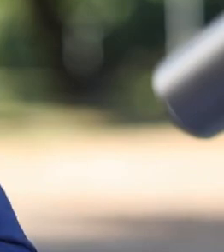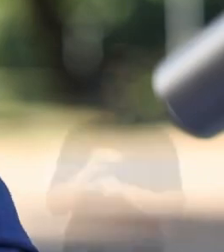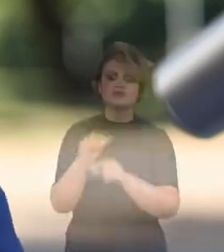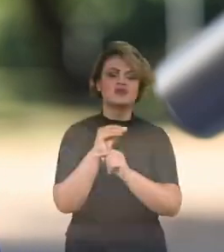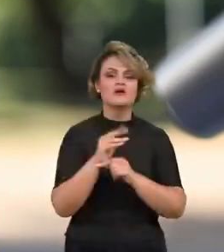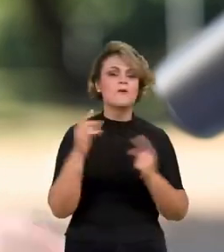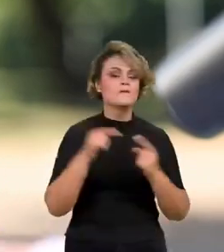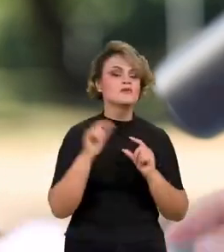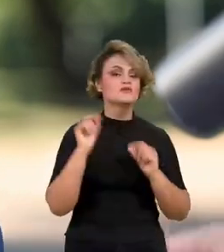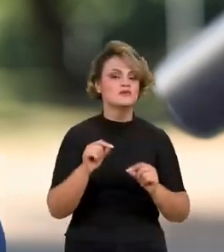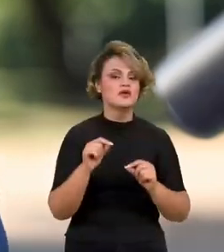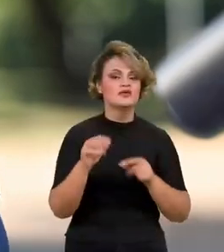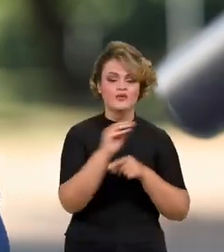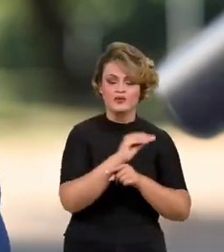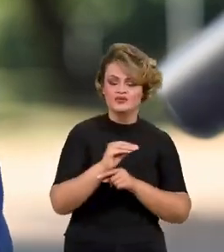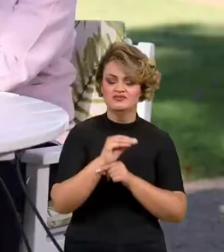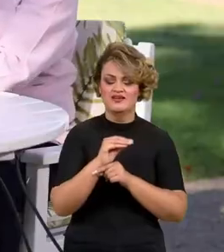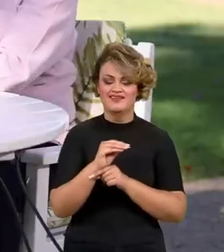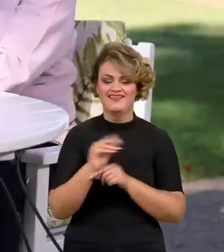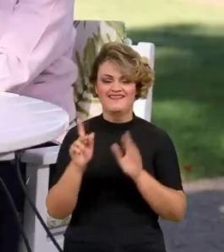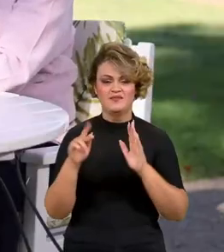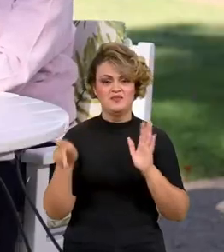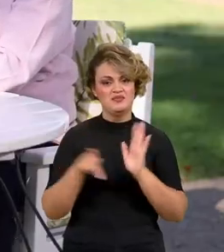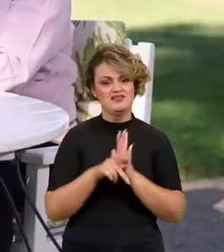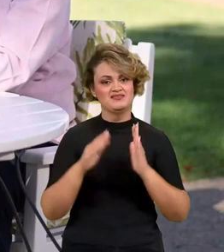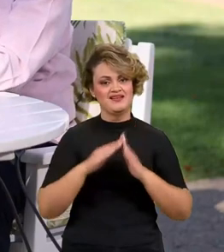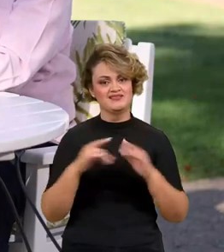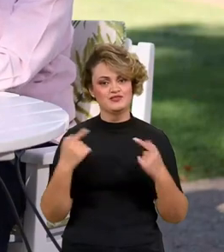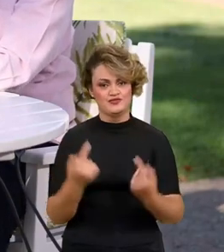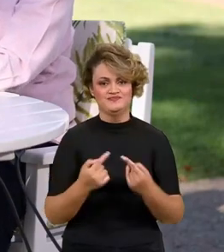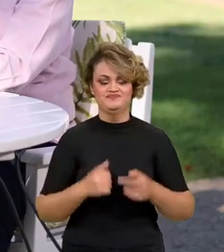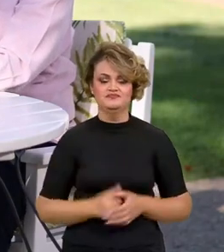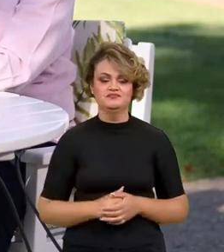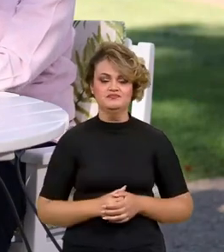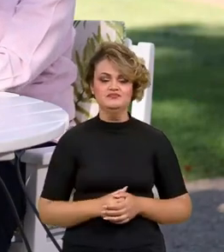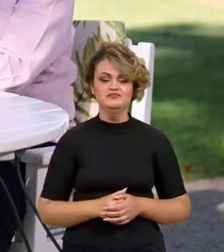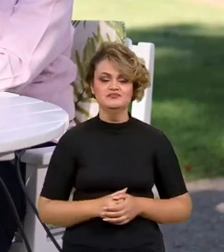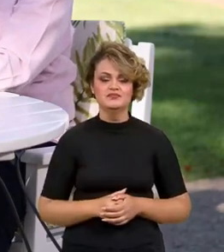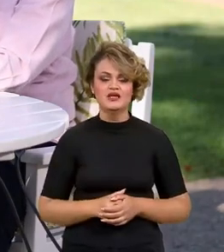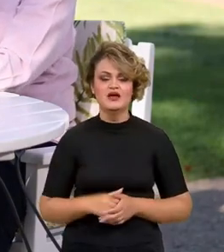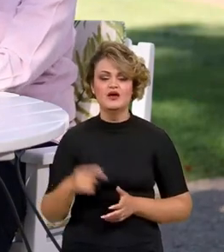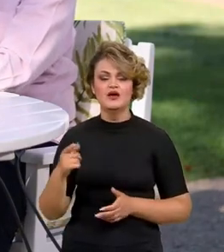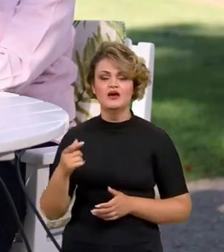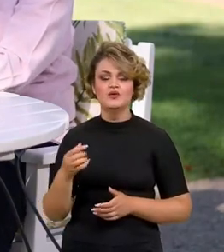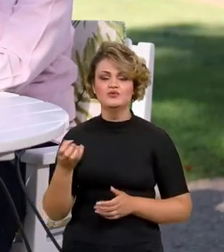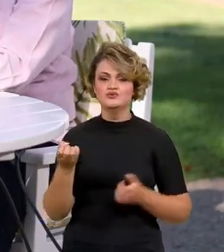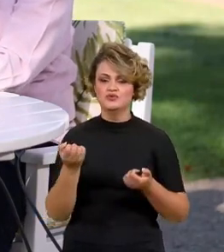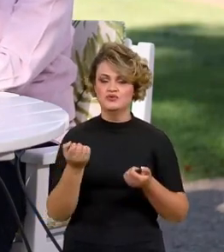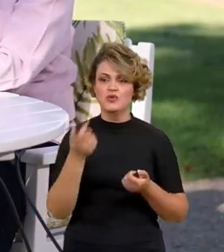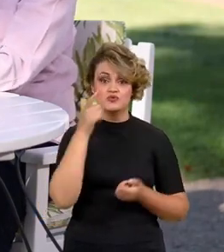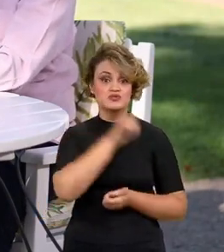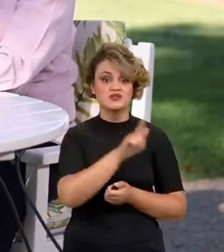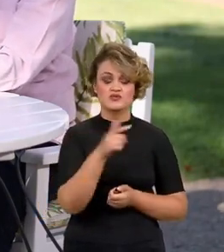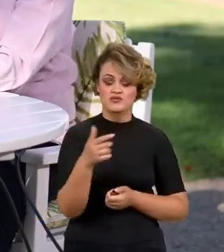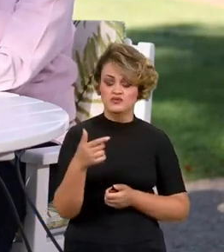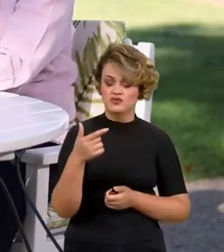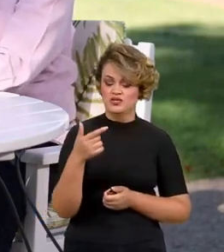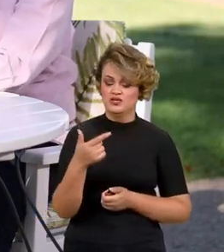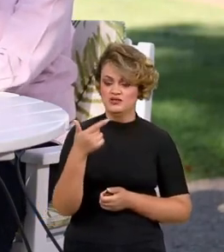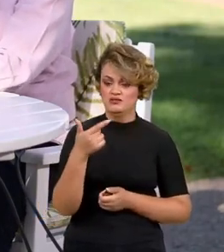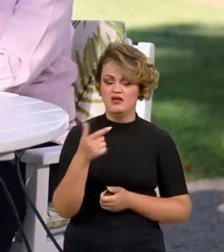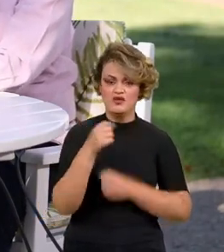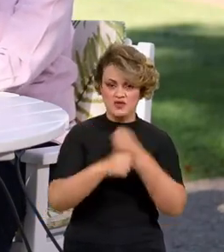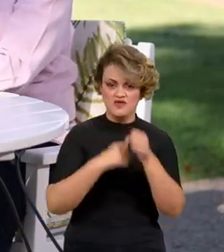cuidando da nossa casa agora a decisão do Senhor de de oferecer e conseguiu né que a de 2025 seja em Belém e o Belém